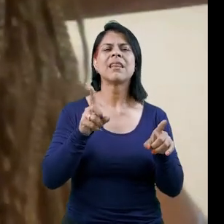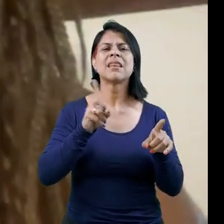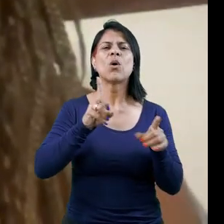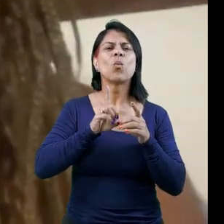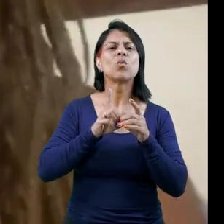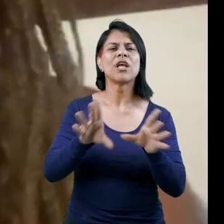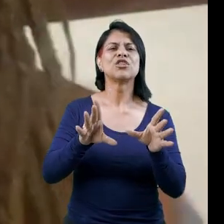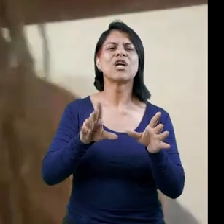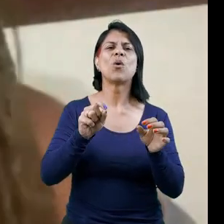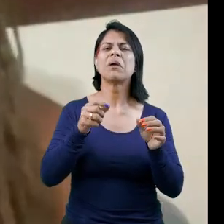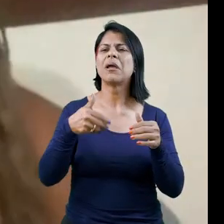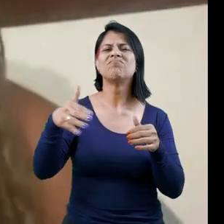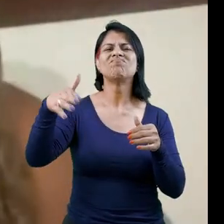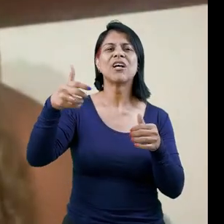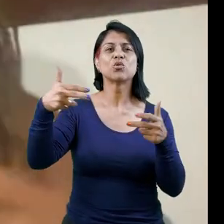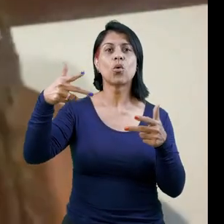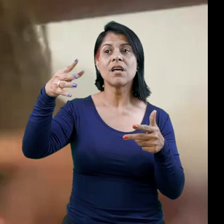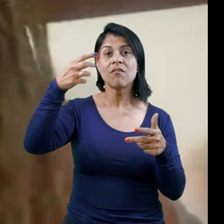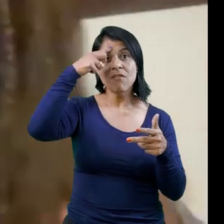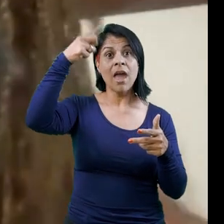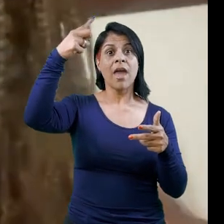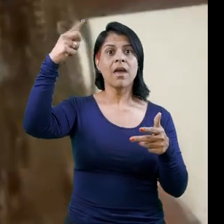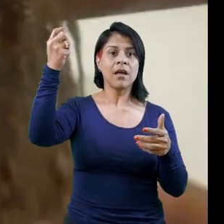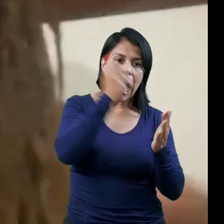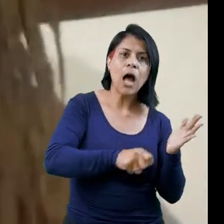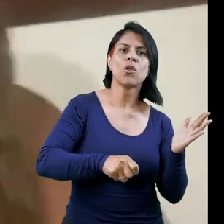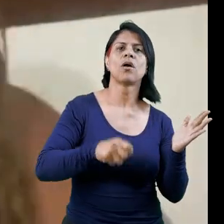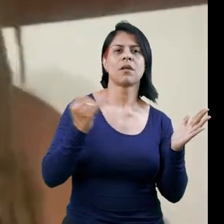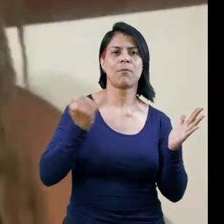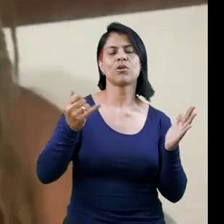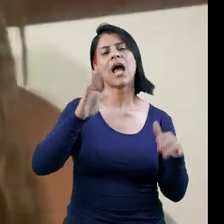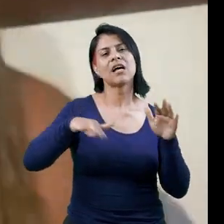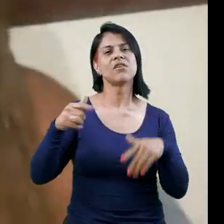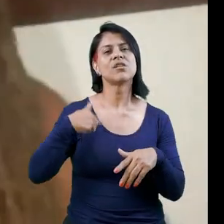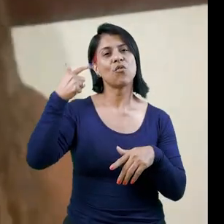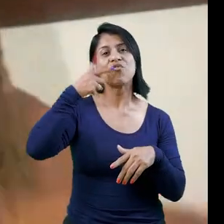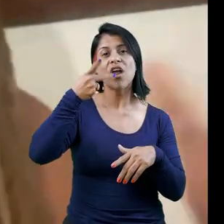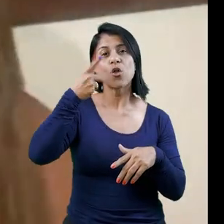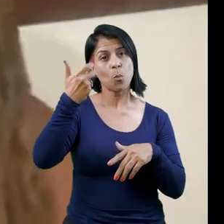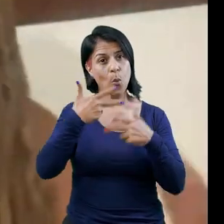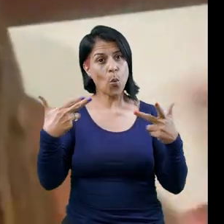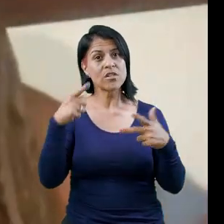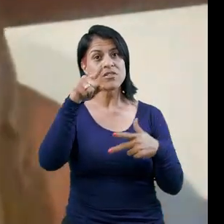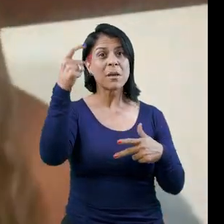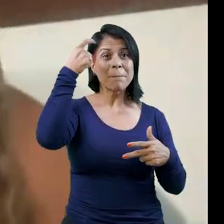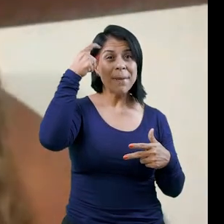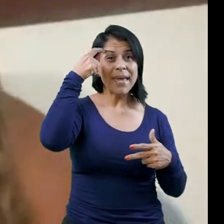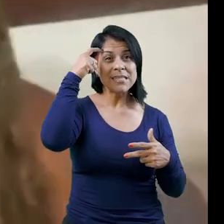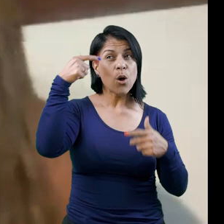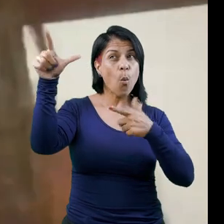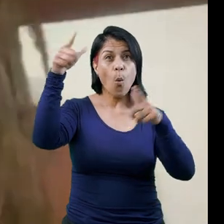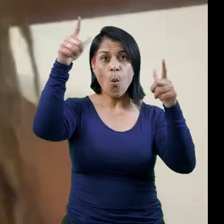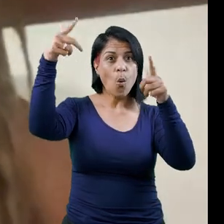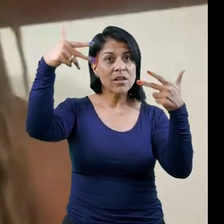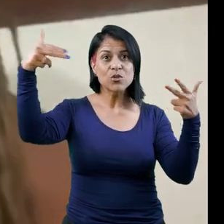deixar passar aquilo que vem na nossa cabeça. Eu estou falando uma coisa aqui, vocês vão pensando e pensam em 1000 outras coisas